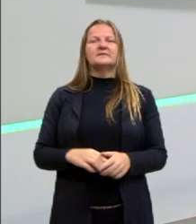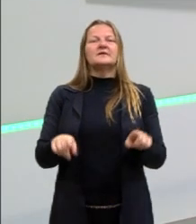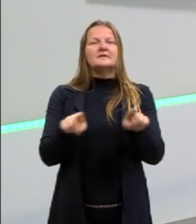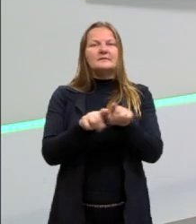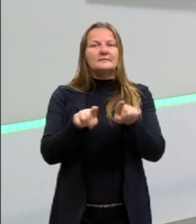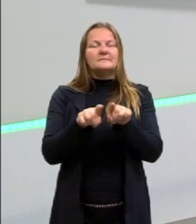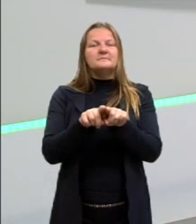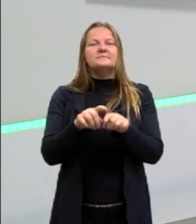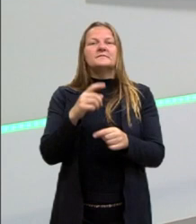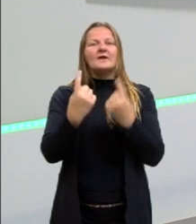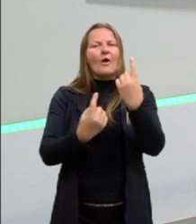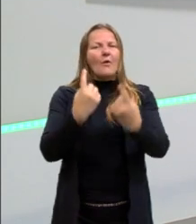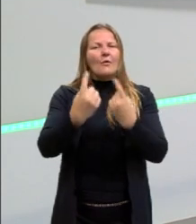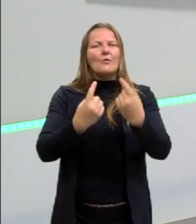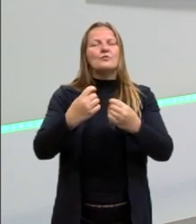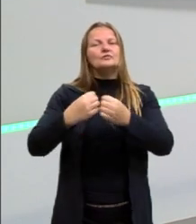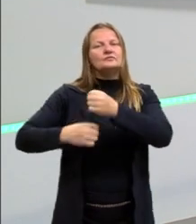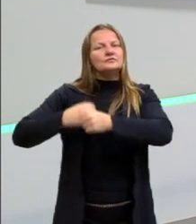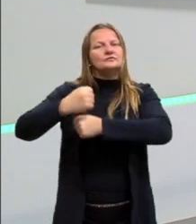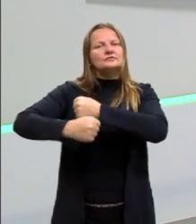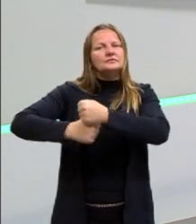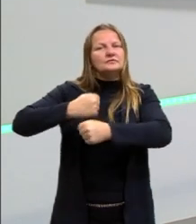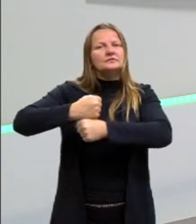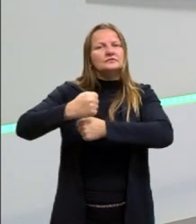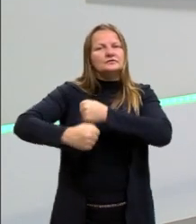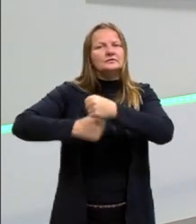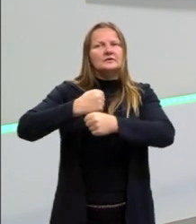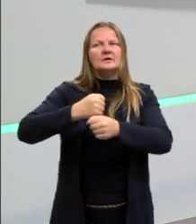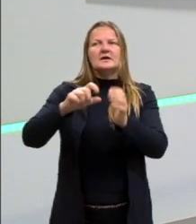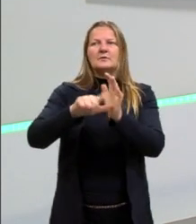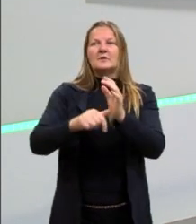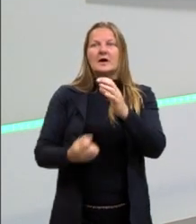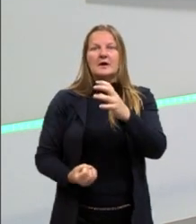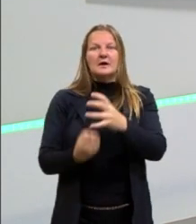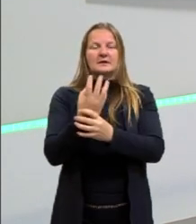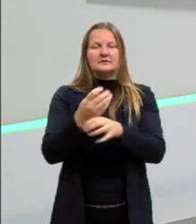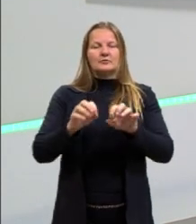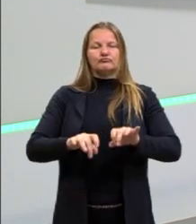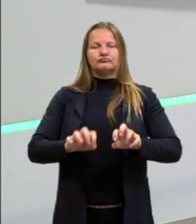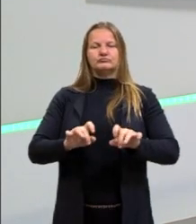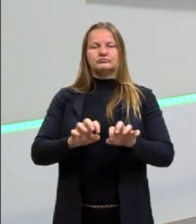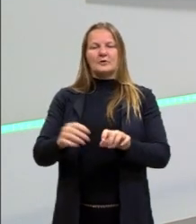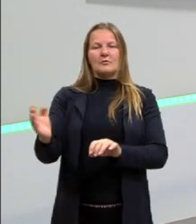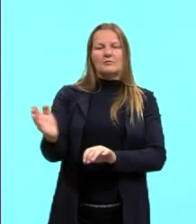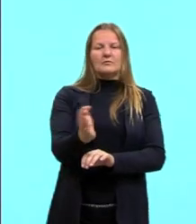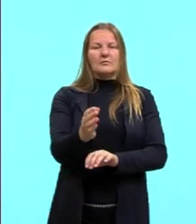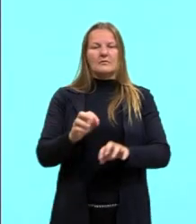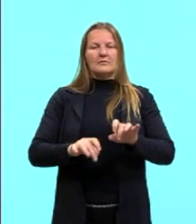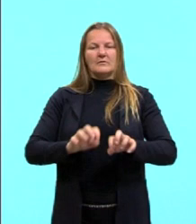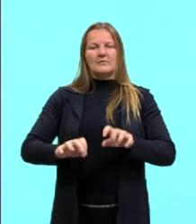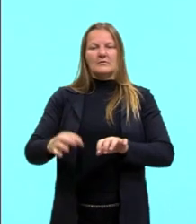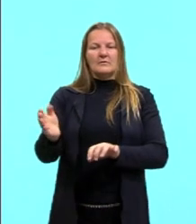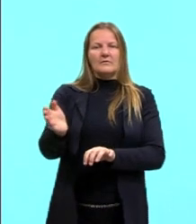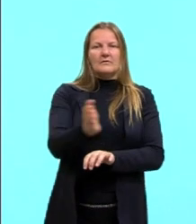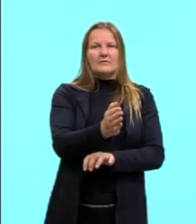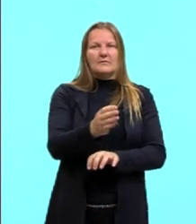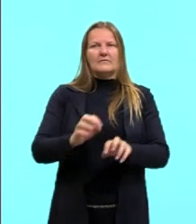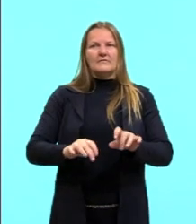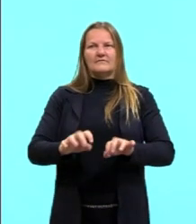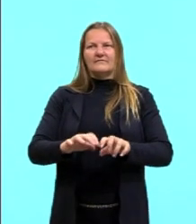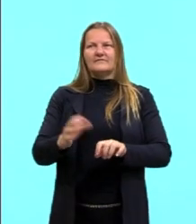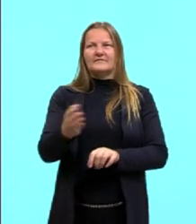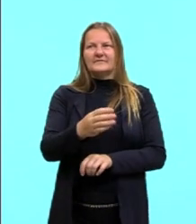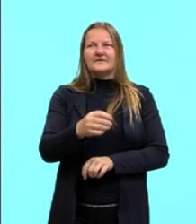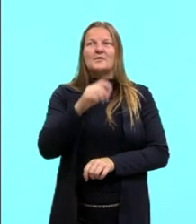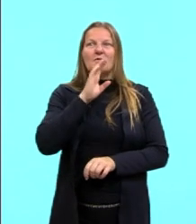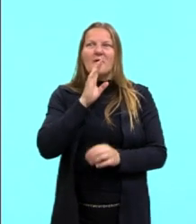alguns muitos anos depois por exemplo a criação das máquinas de escrever e eu trouxe essa porque é uma imagem